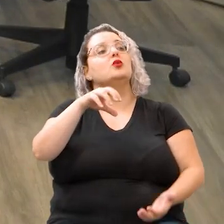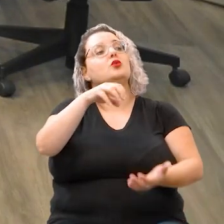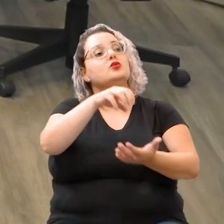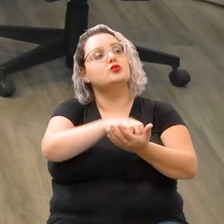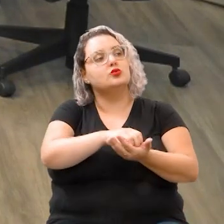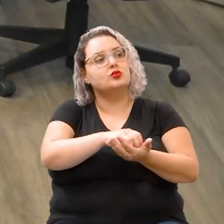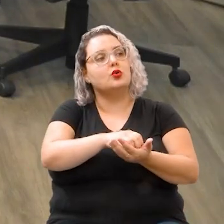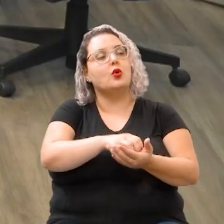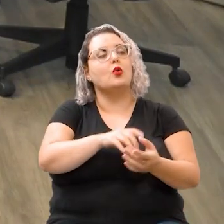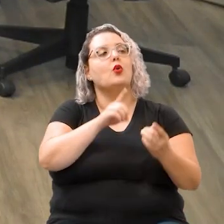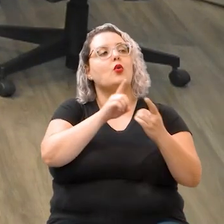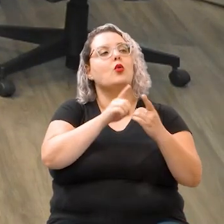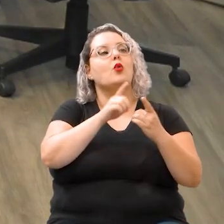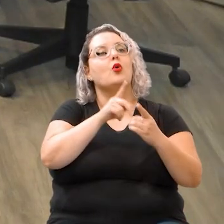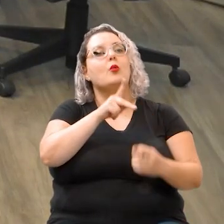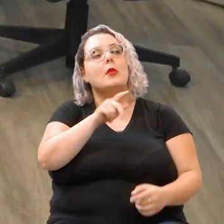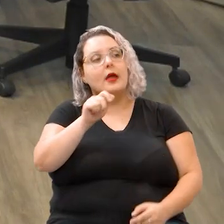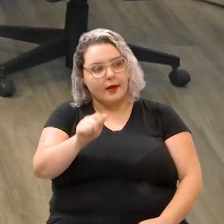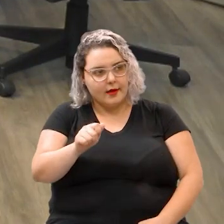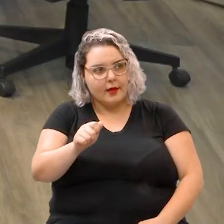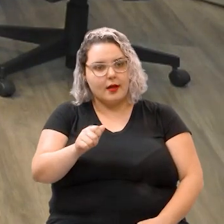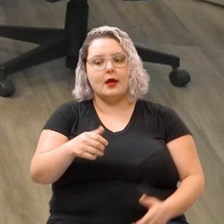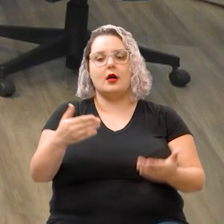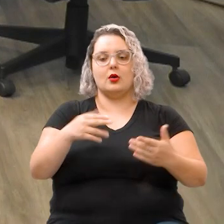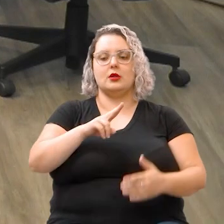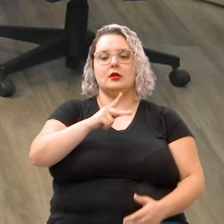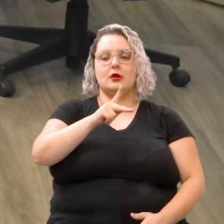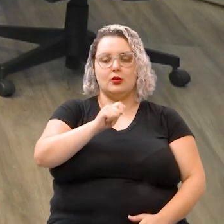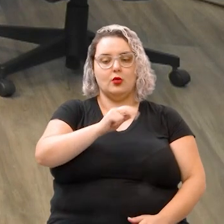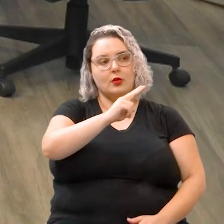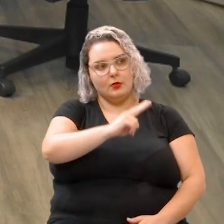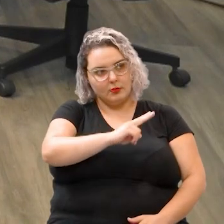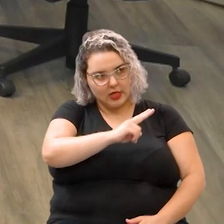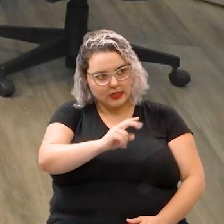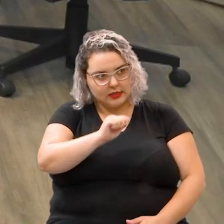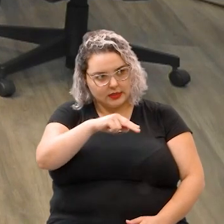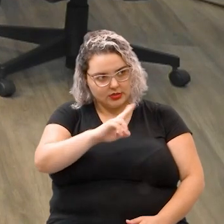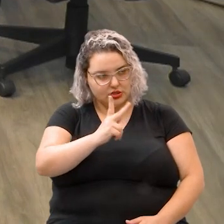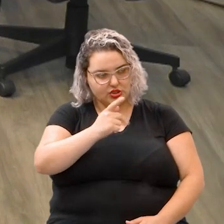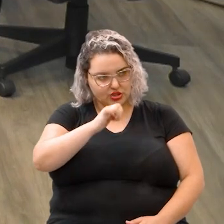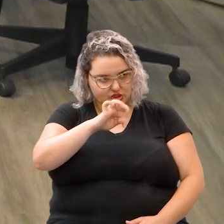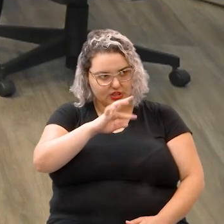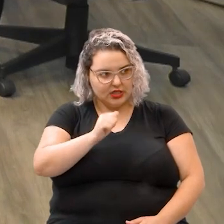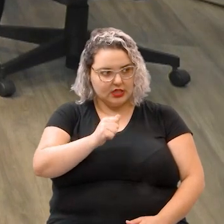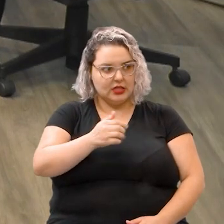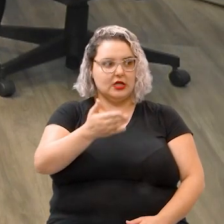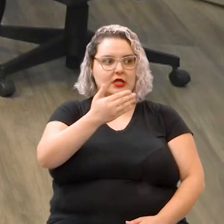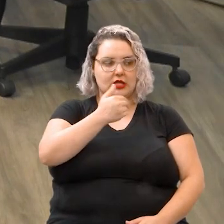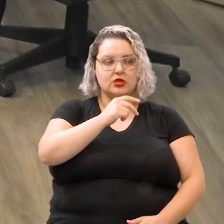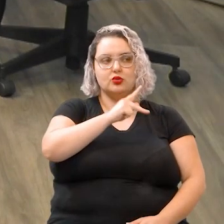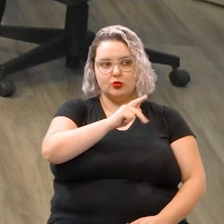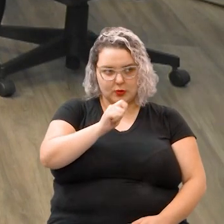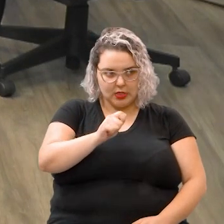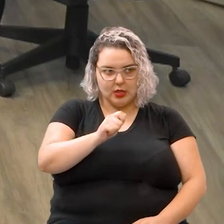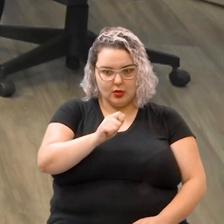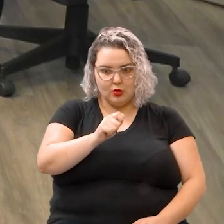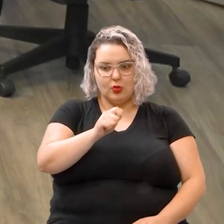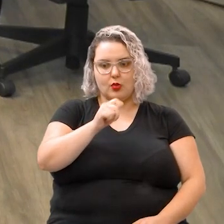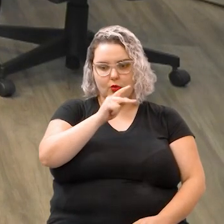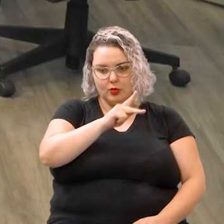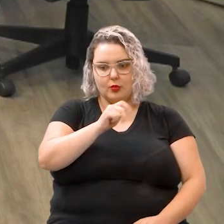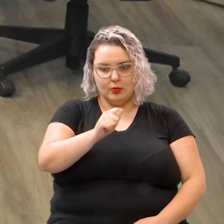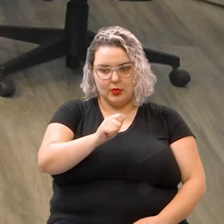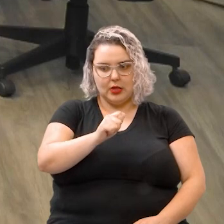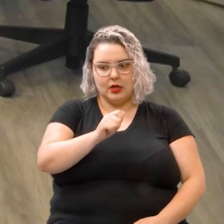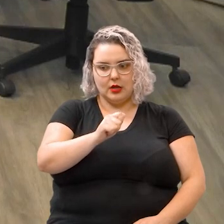onde era o pronto atendimento, agora a gente tem a UPA do Padre Anchieta. Então, onde era o pronto atendimento PA, né, do